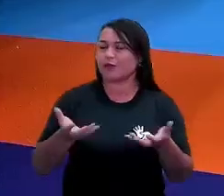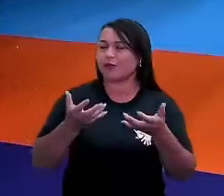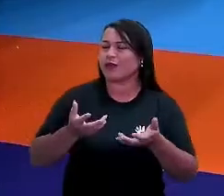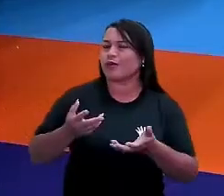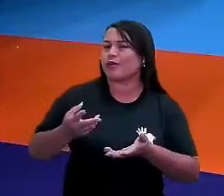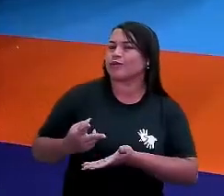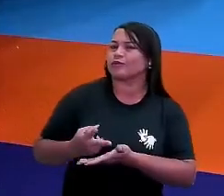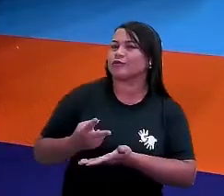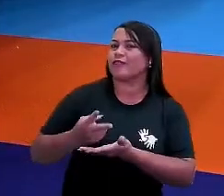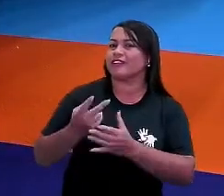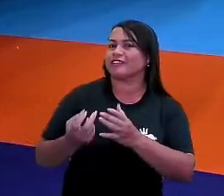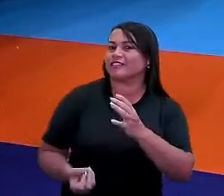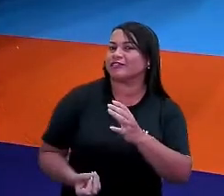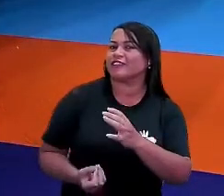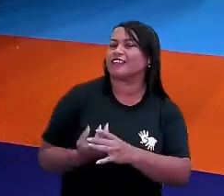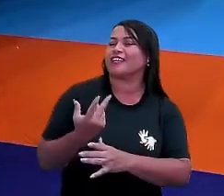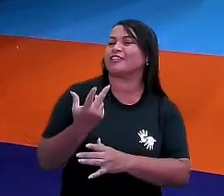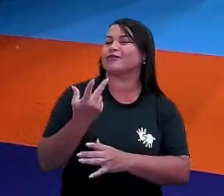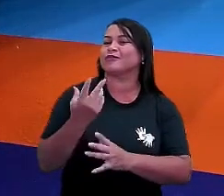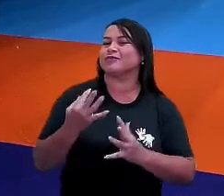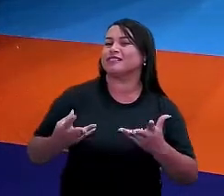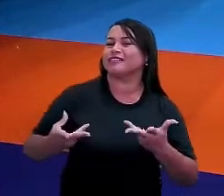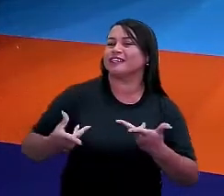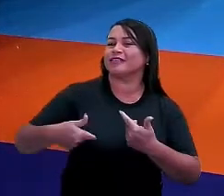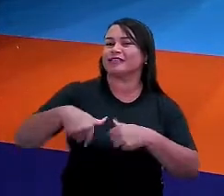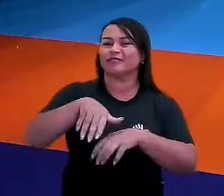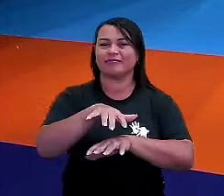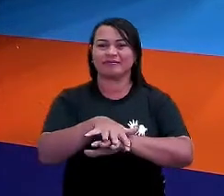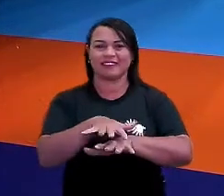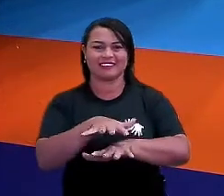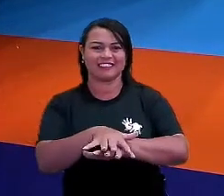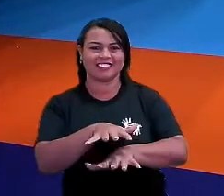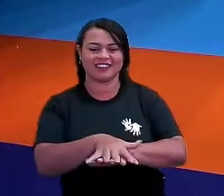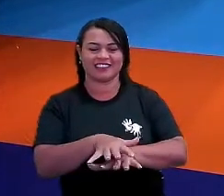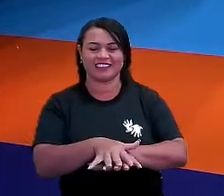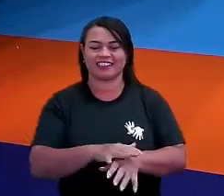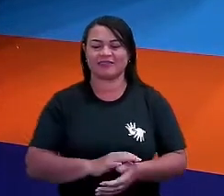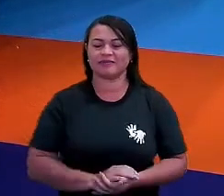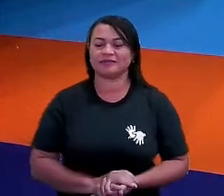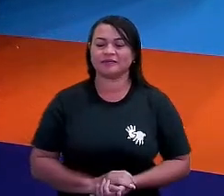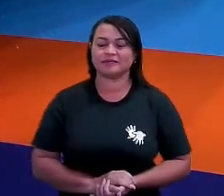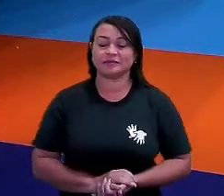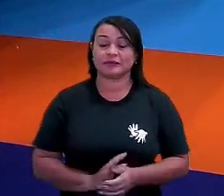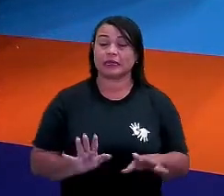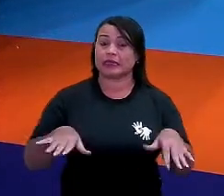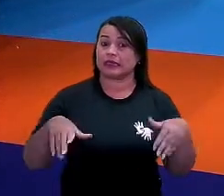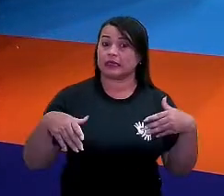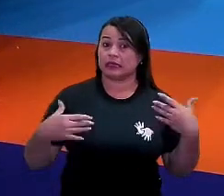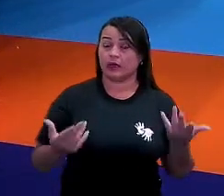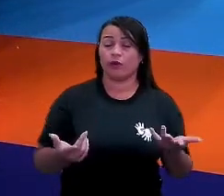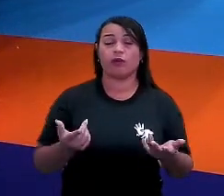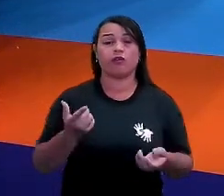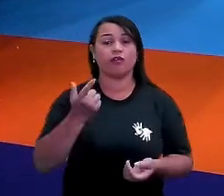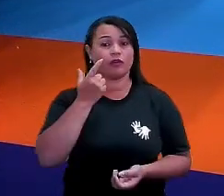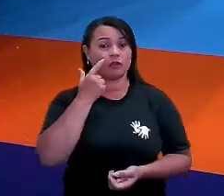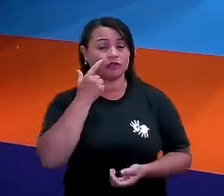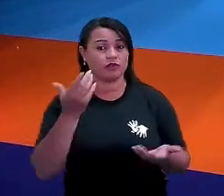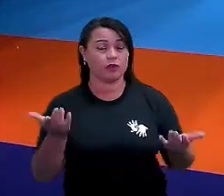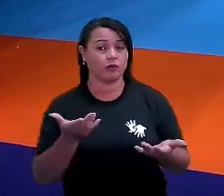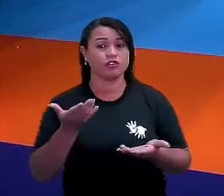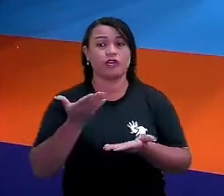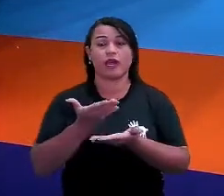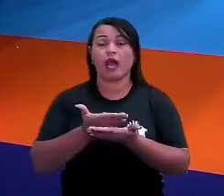quero continuar desvendando os mistérios da matemática. Então, vamos lá, a aula